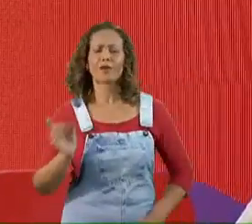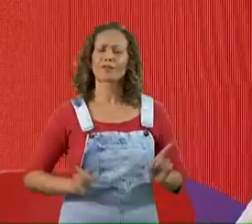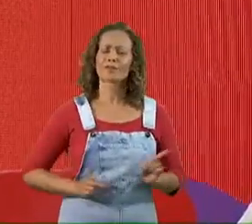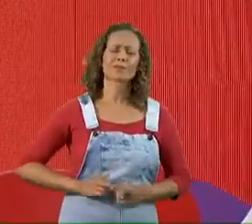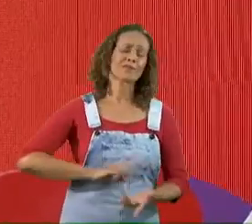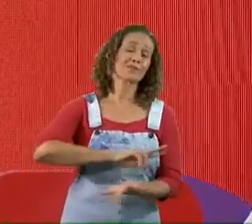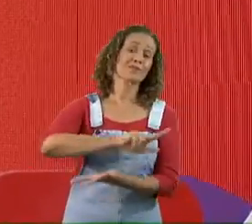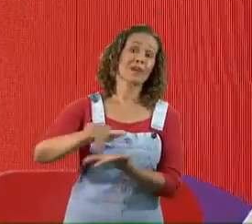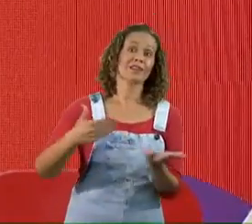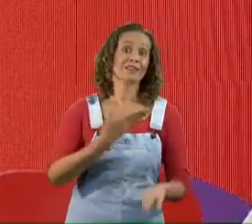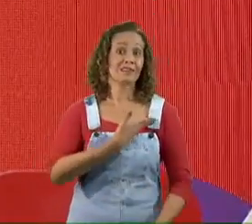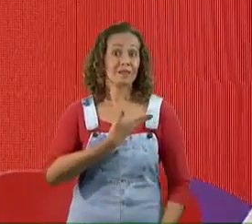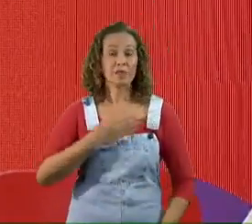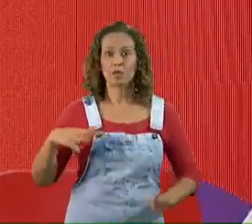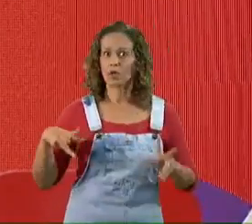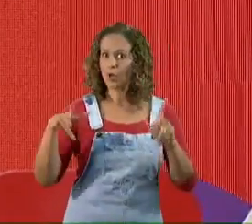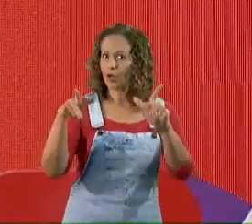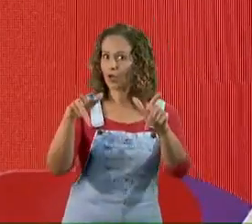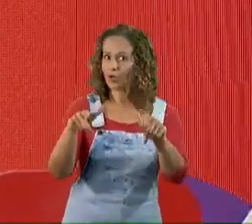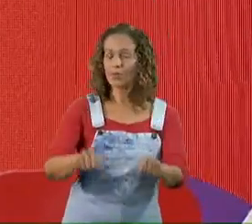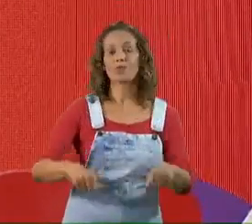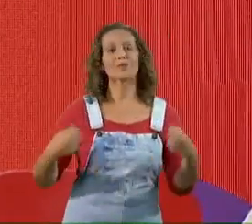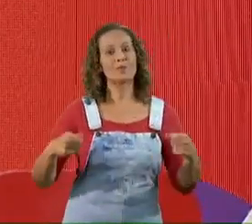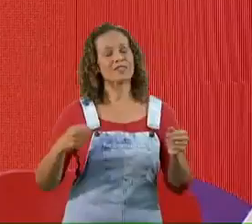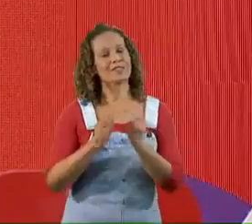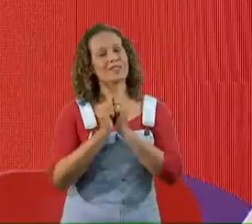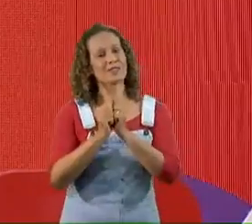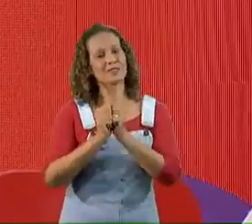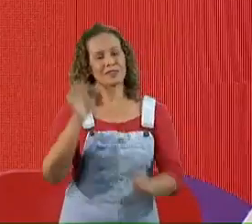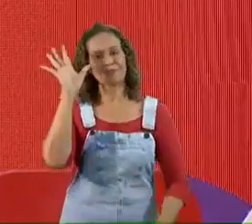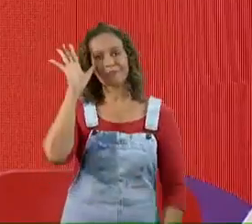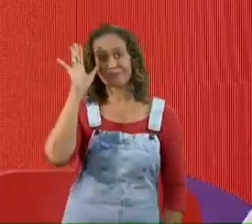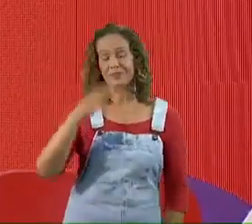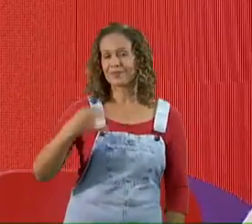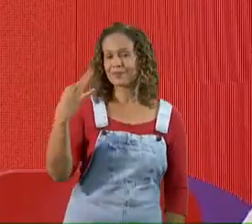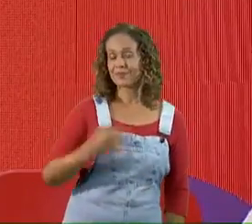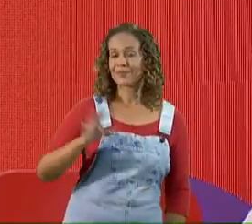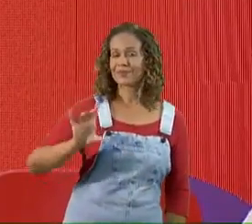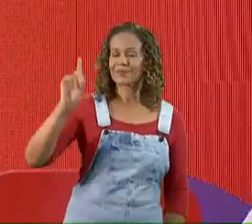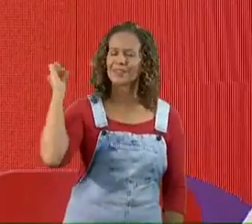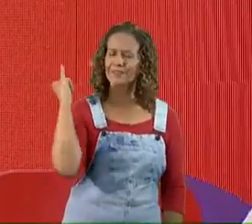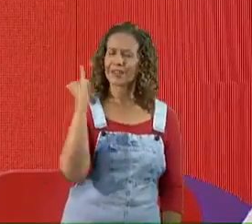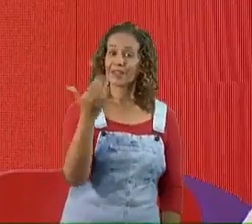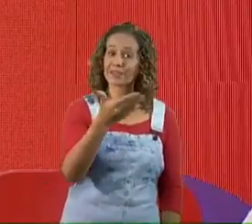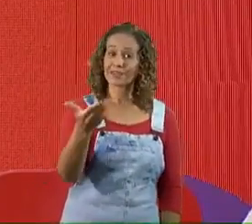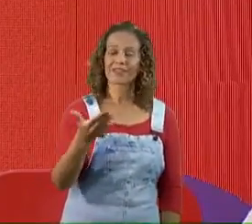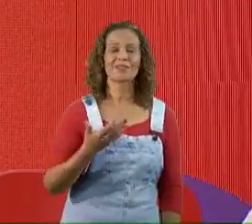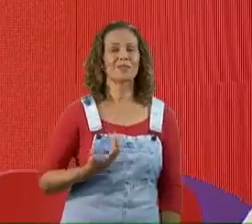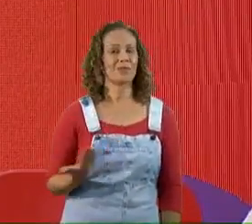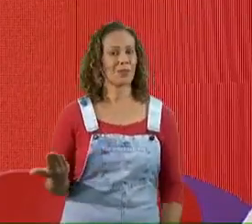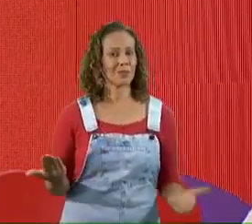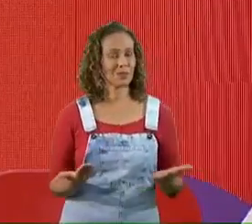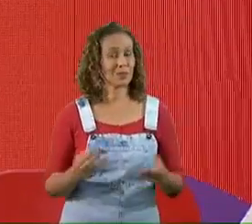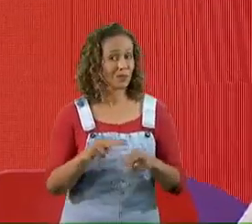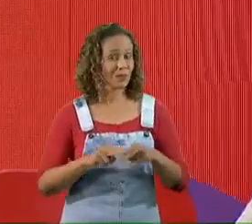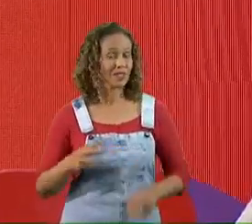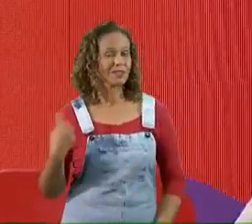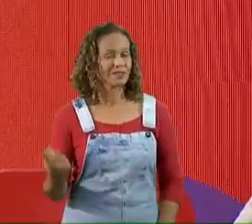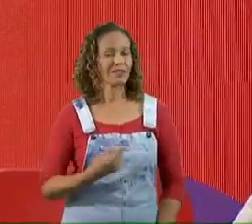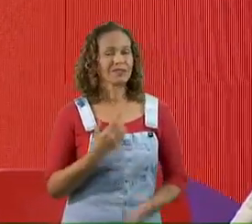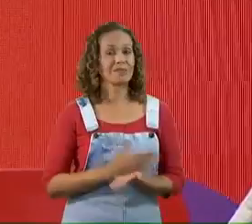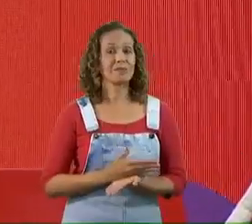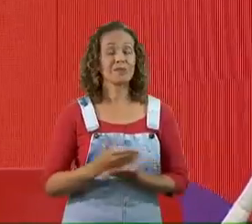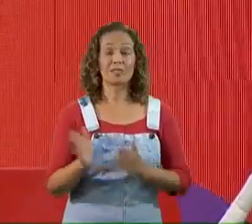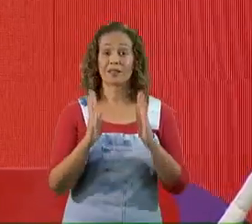da escola, todo mundo, ninguém pode ficar de fora. Tenho certeza que Deus vai falar muito ao seu coração. Por isso, nós vamos